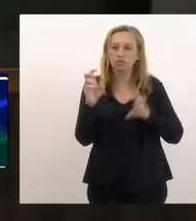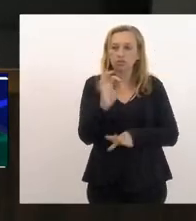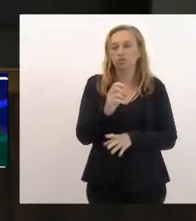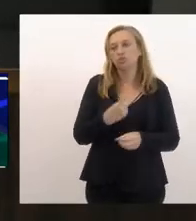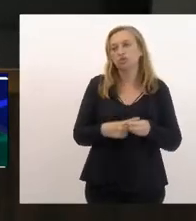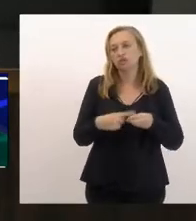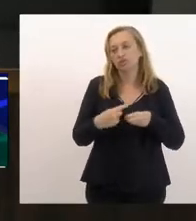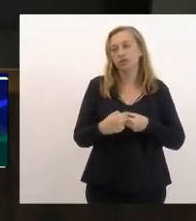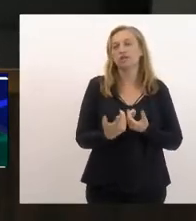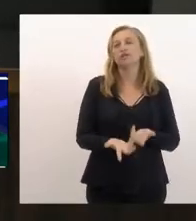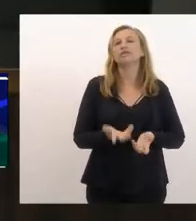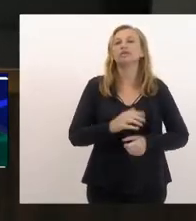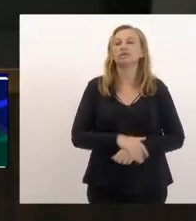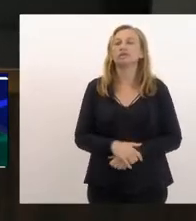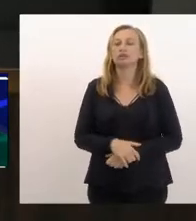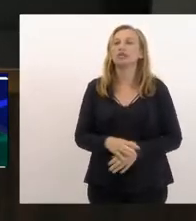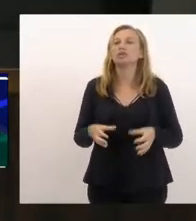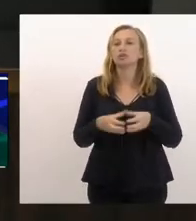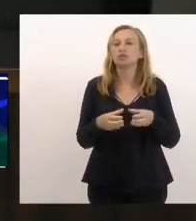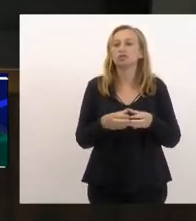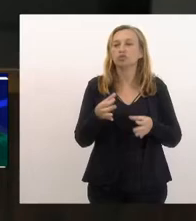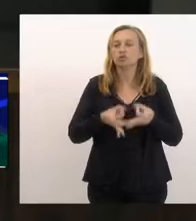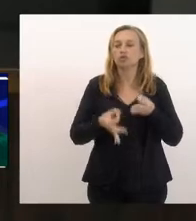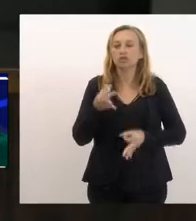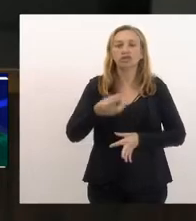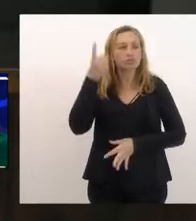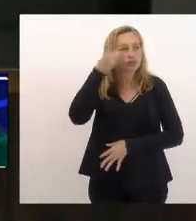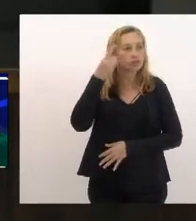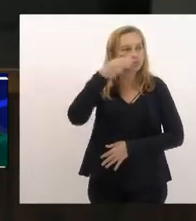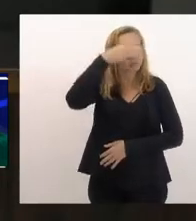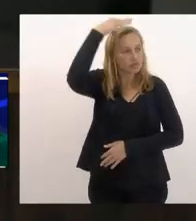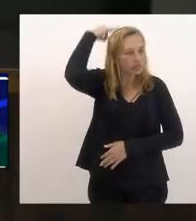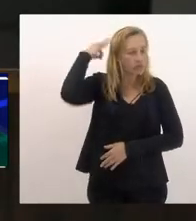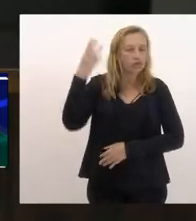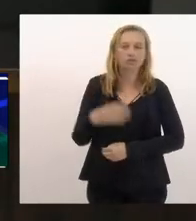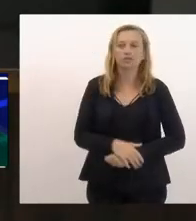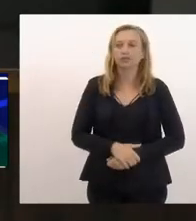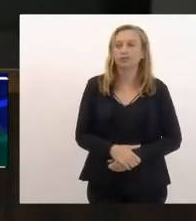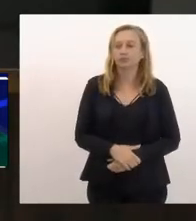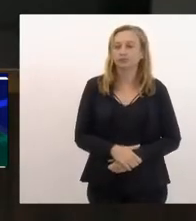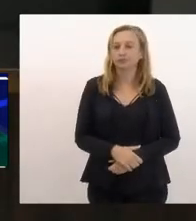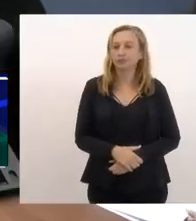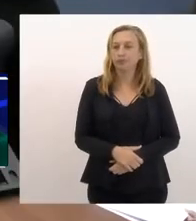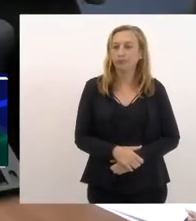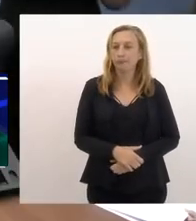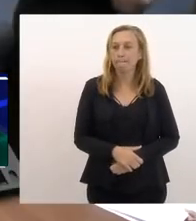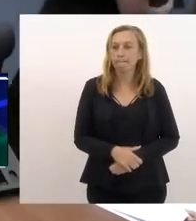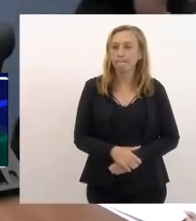Municipais. Para emitir parecer pela Comissão de Constituição e Justiça, deputado Márcio Pacheco.